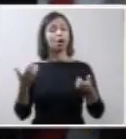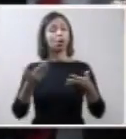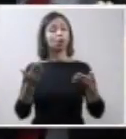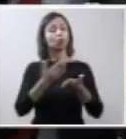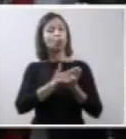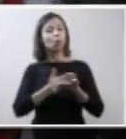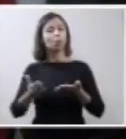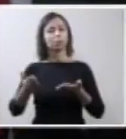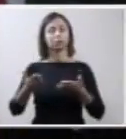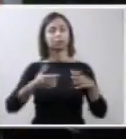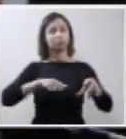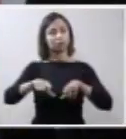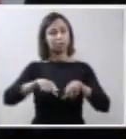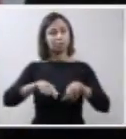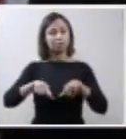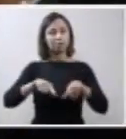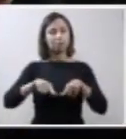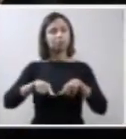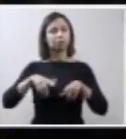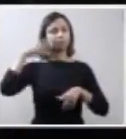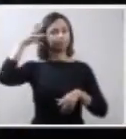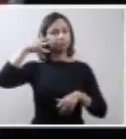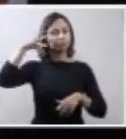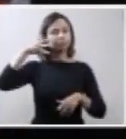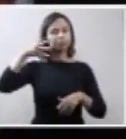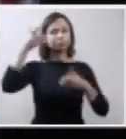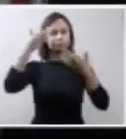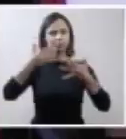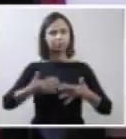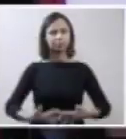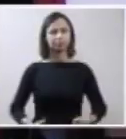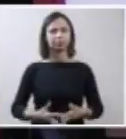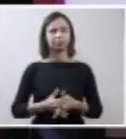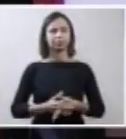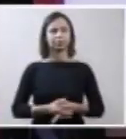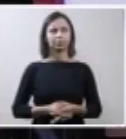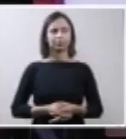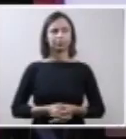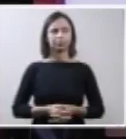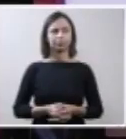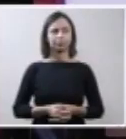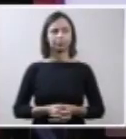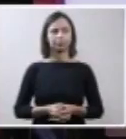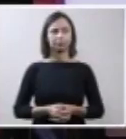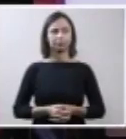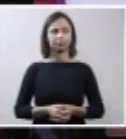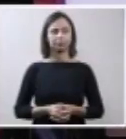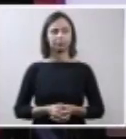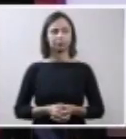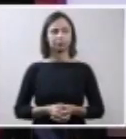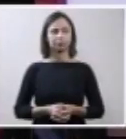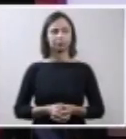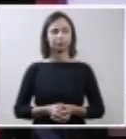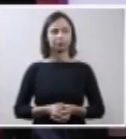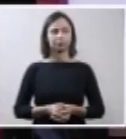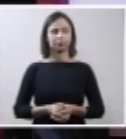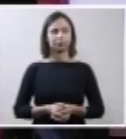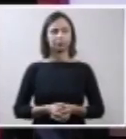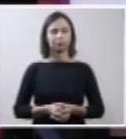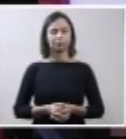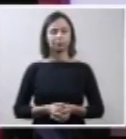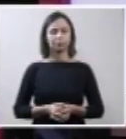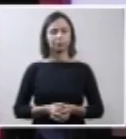e